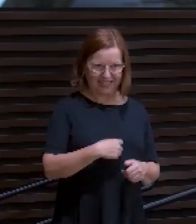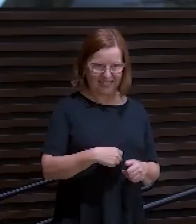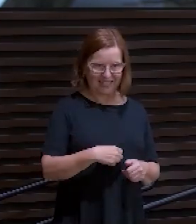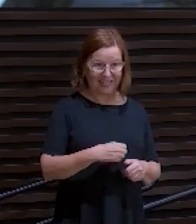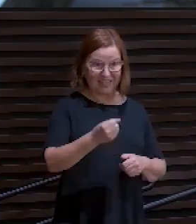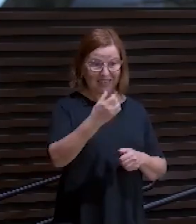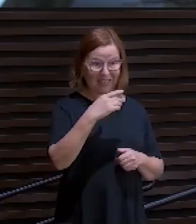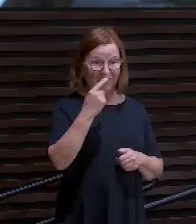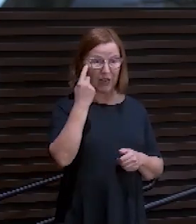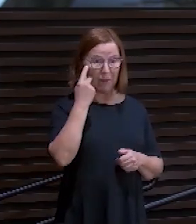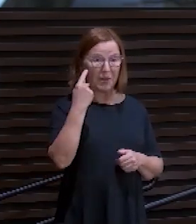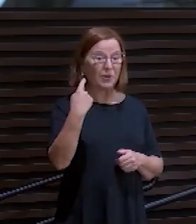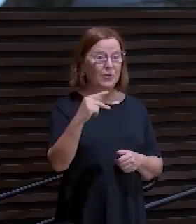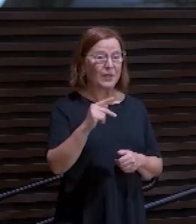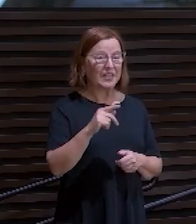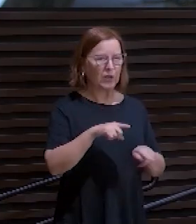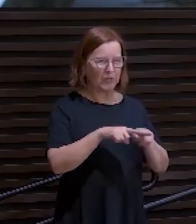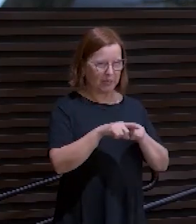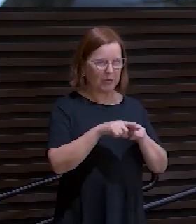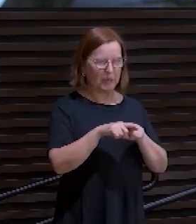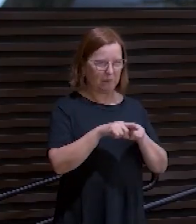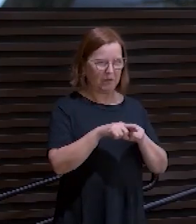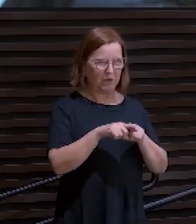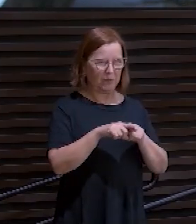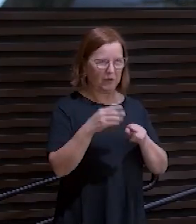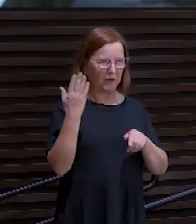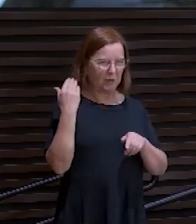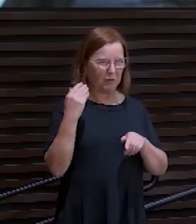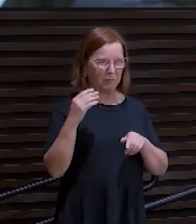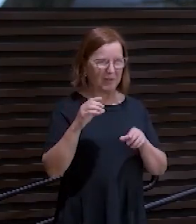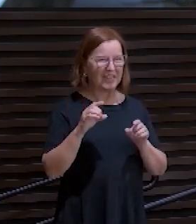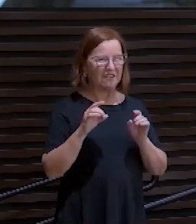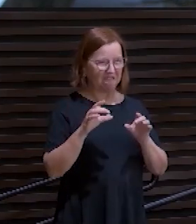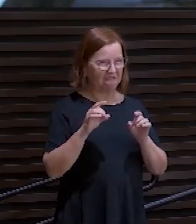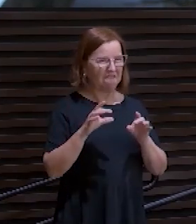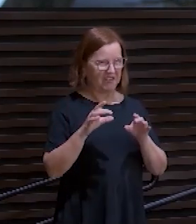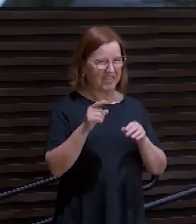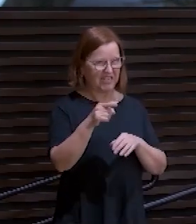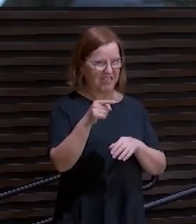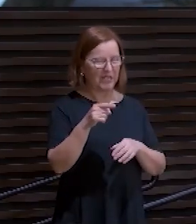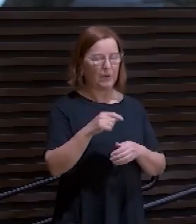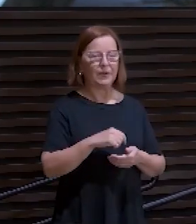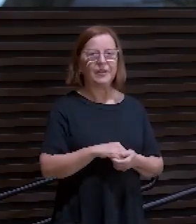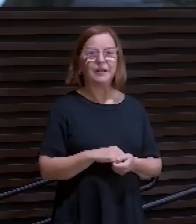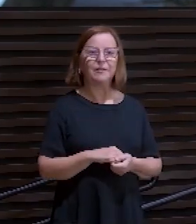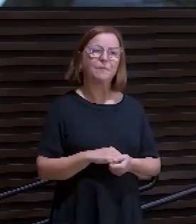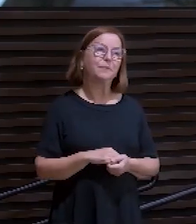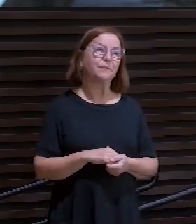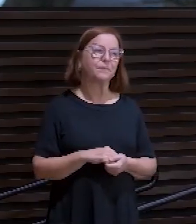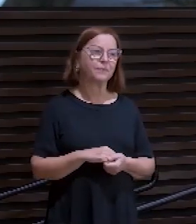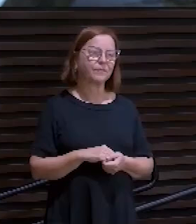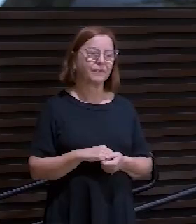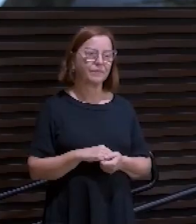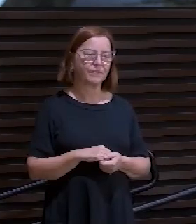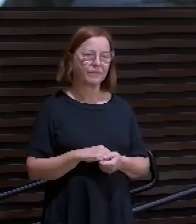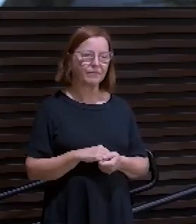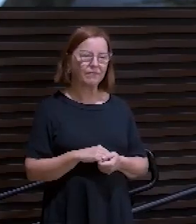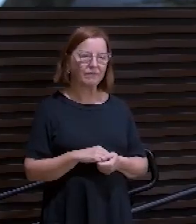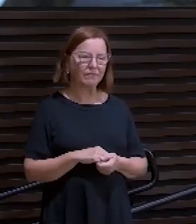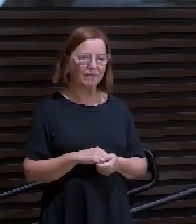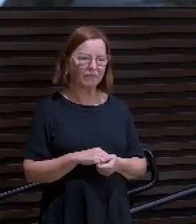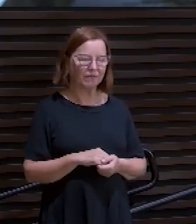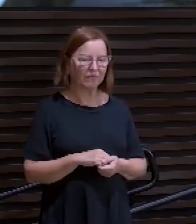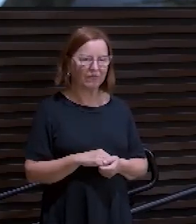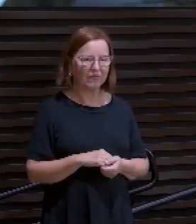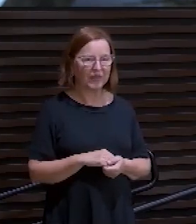Gênesis 45, 1 a 15. Nós vamos ouvir hoje uma exposição a respeito da vocação, a